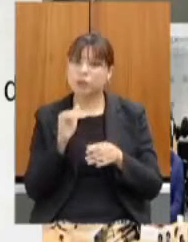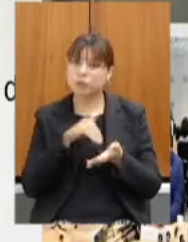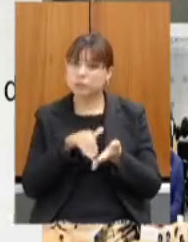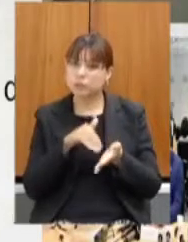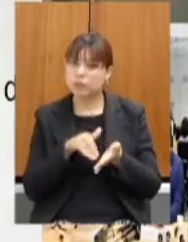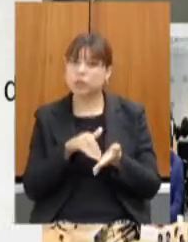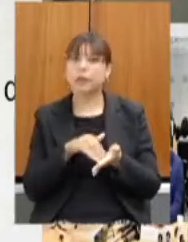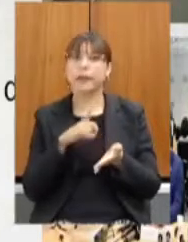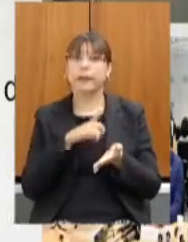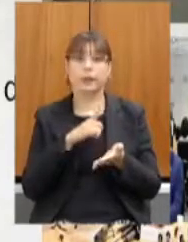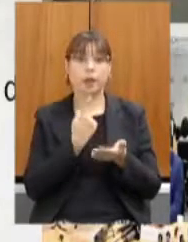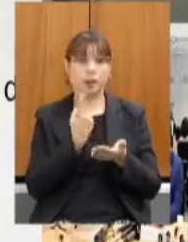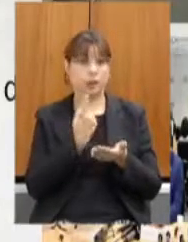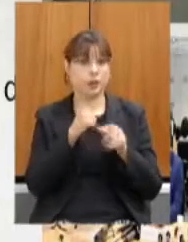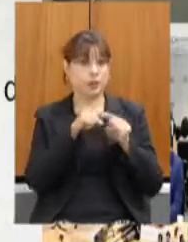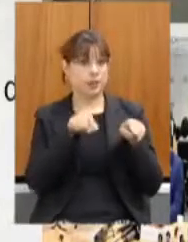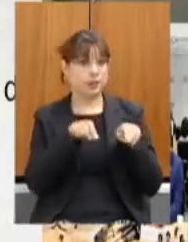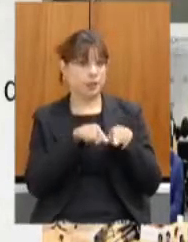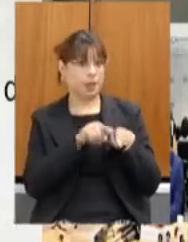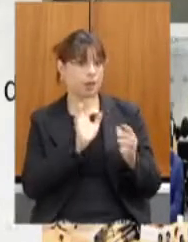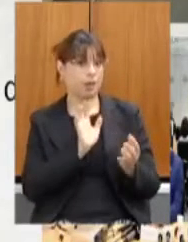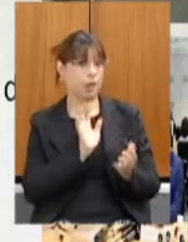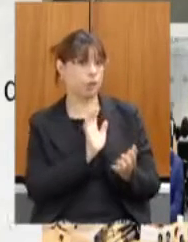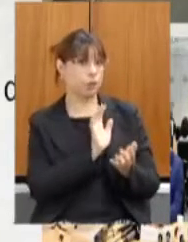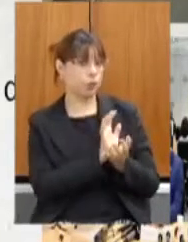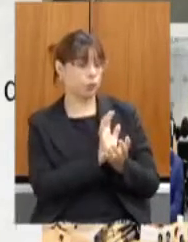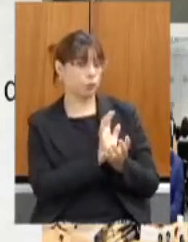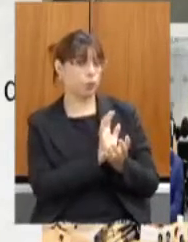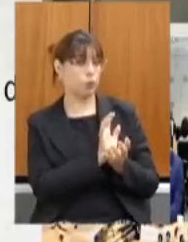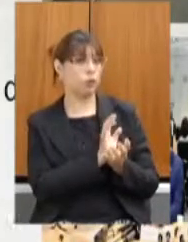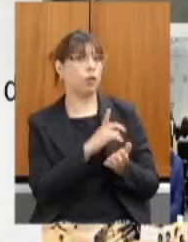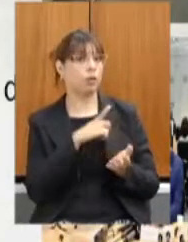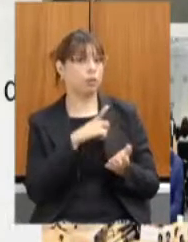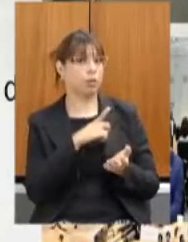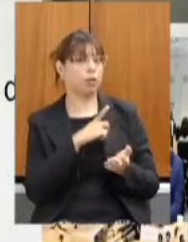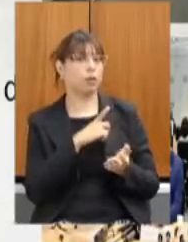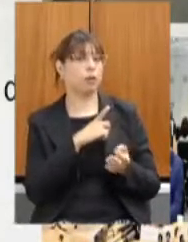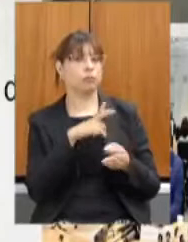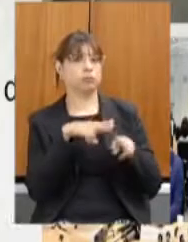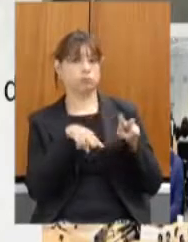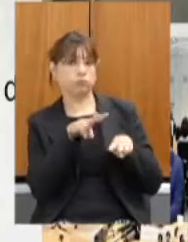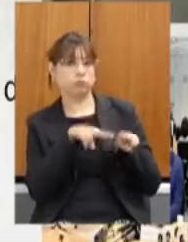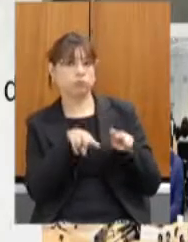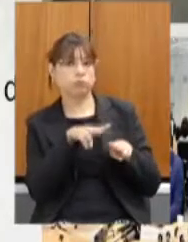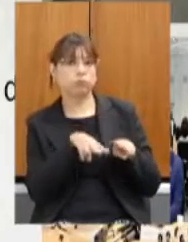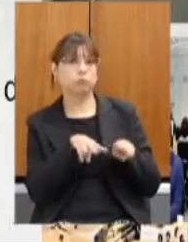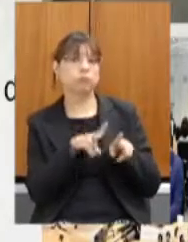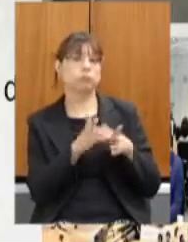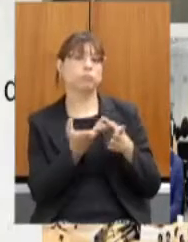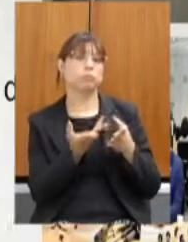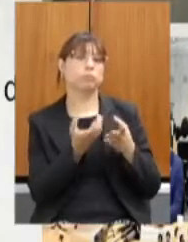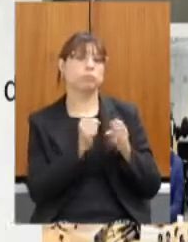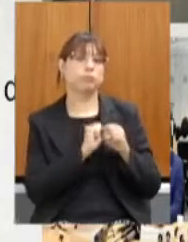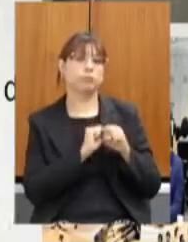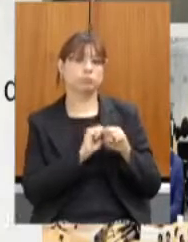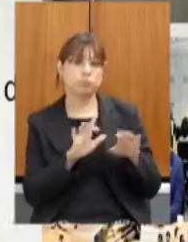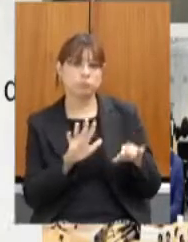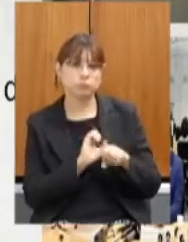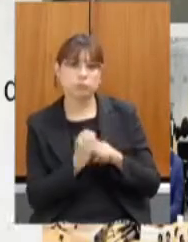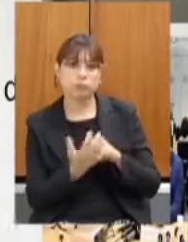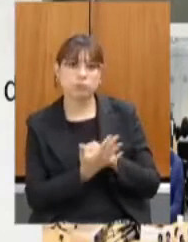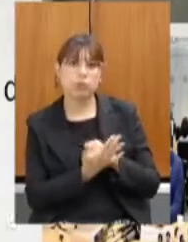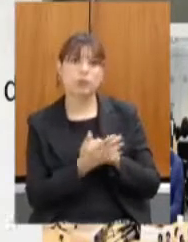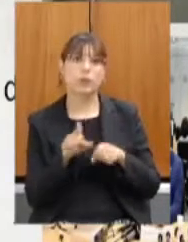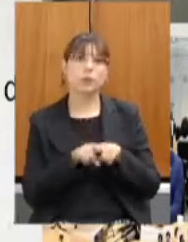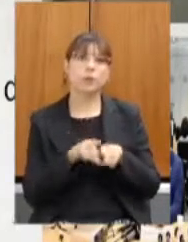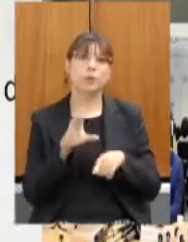situação Então essa sala tinha a função de ter um monitoramento epidemiológico a geração de dados para o coisas e que